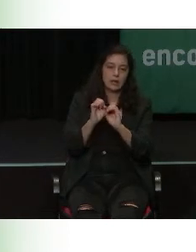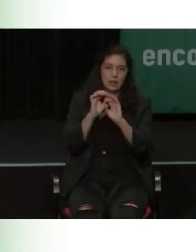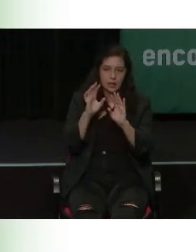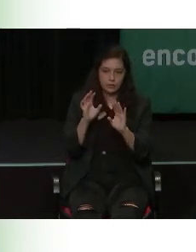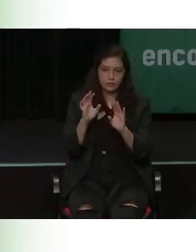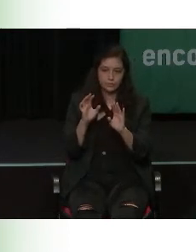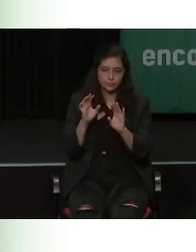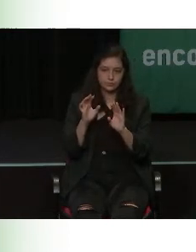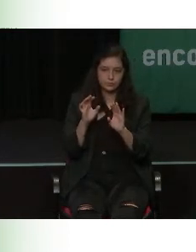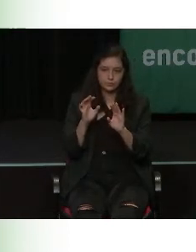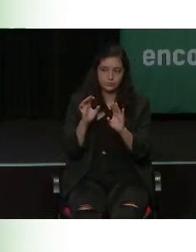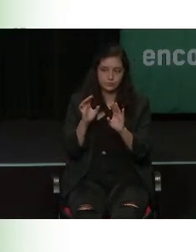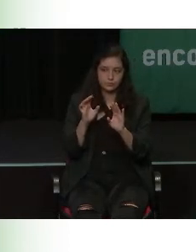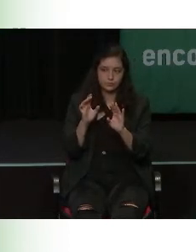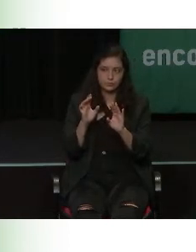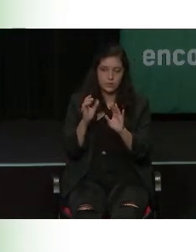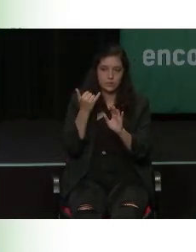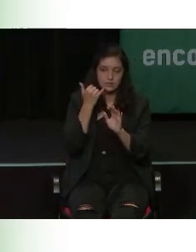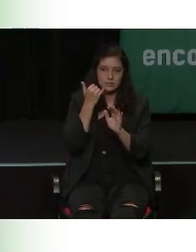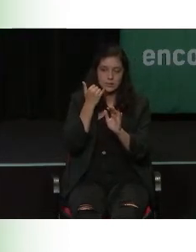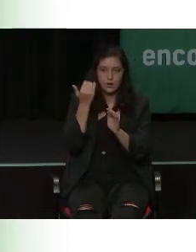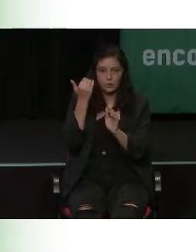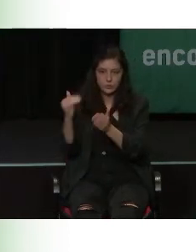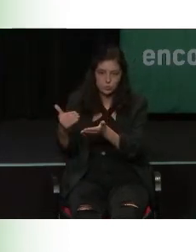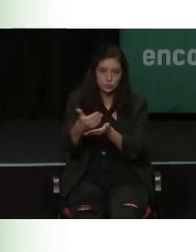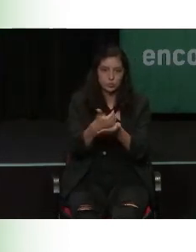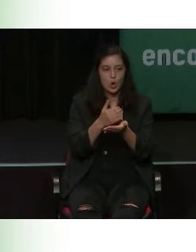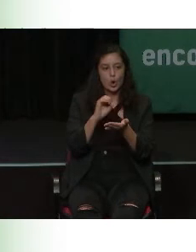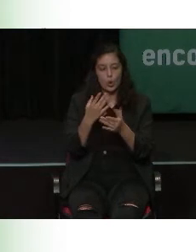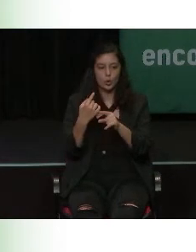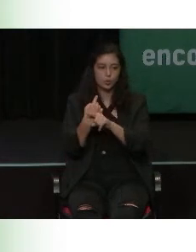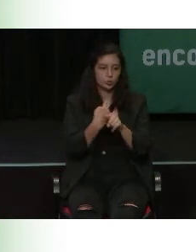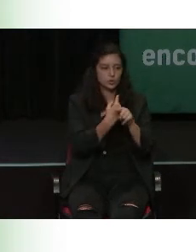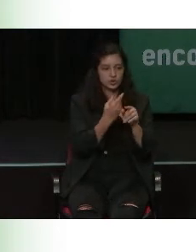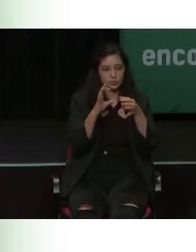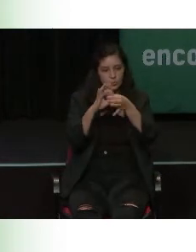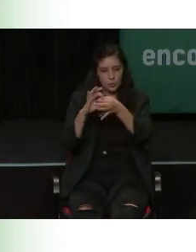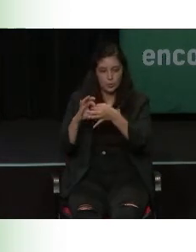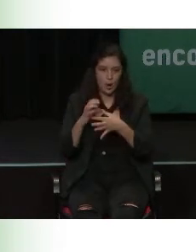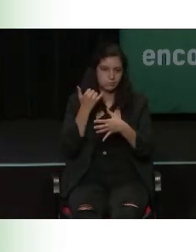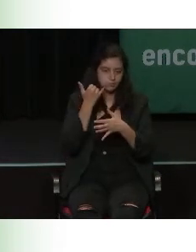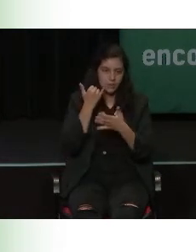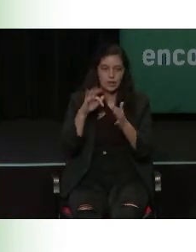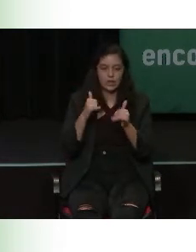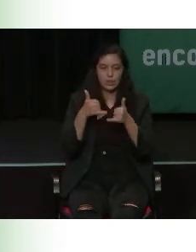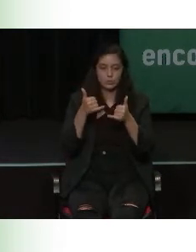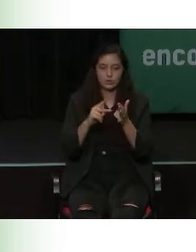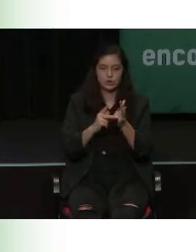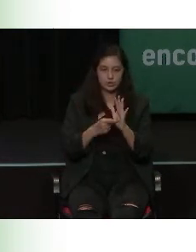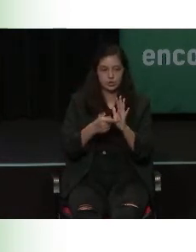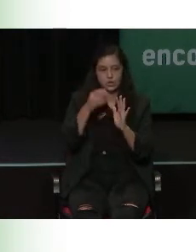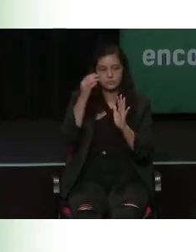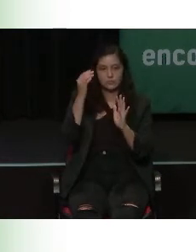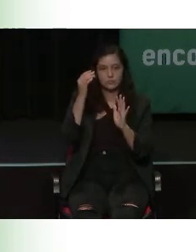dados fisiológicos através do smartphone ou sensores emparelhados, depois usa tecnologias de